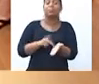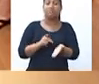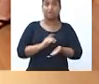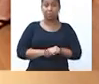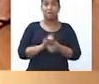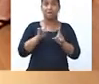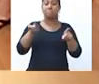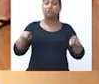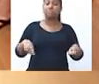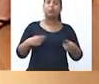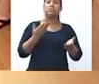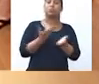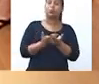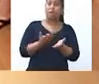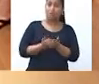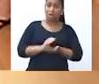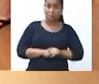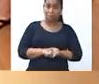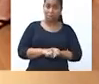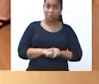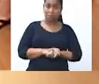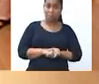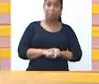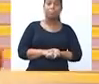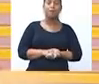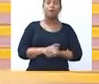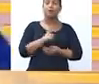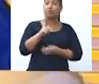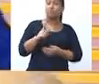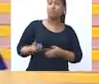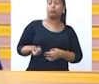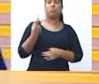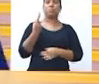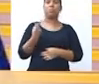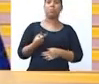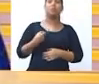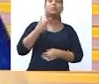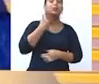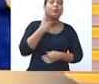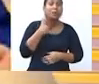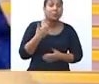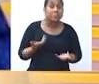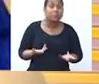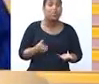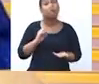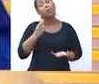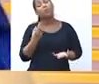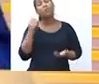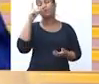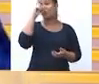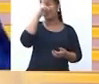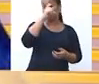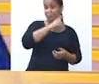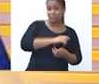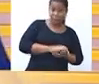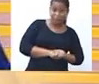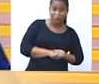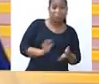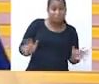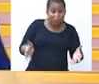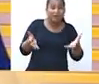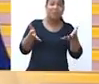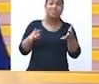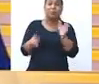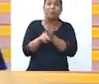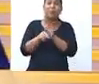na sala de aula com relação ao interesse delas? Você se surpreendeu? Elas ficaram interessadas ou foi difícil cativar para esse mundo